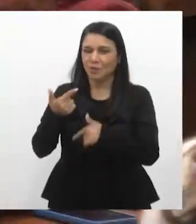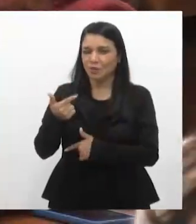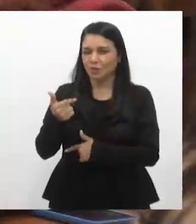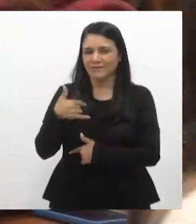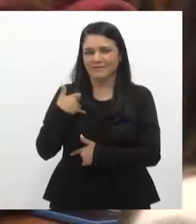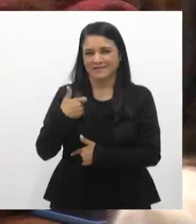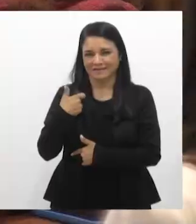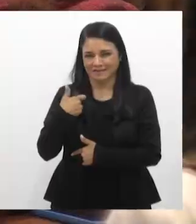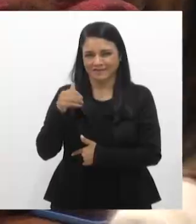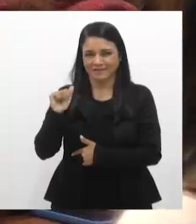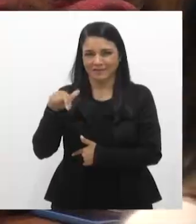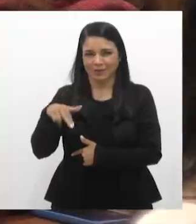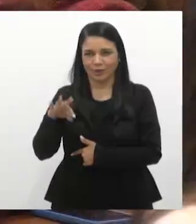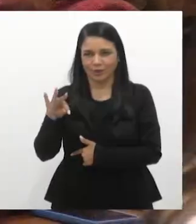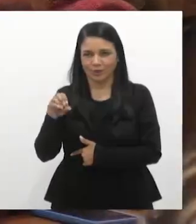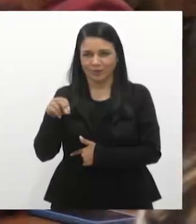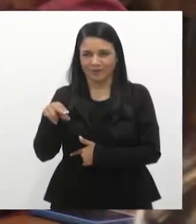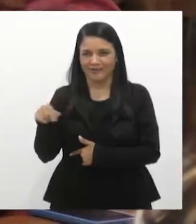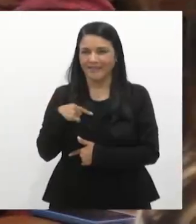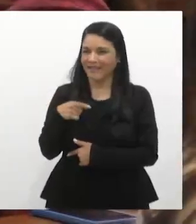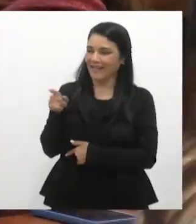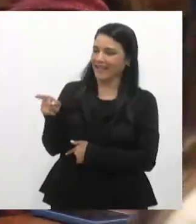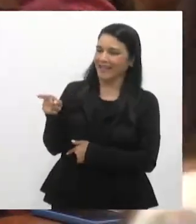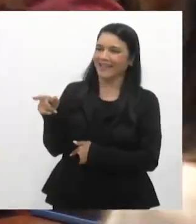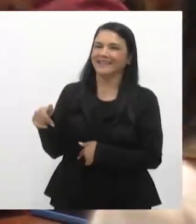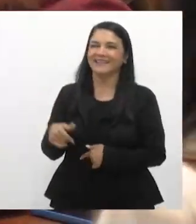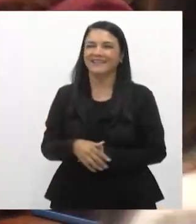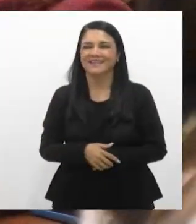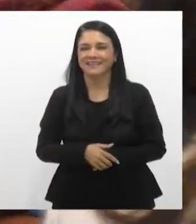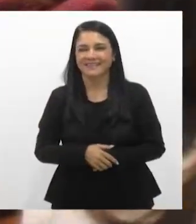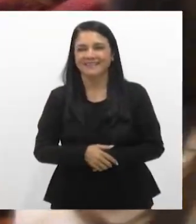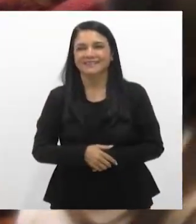de idade. Muito obrigado, senhor presidente. Questão de ordem, presidente.